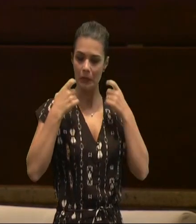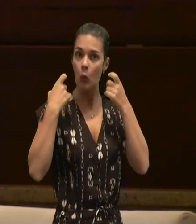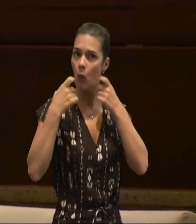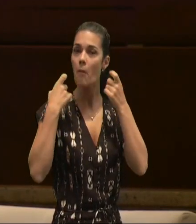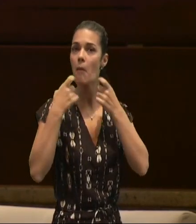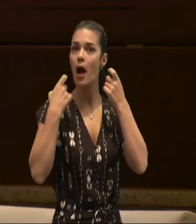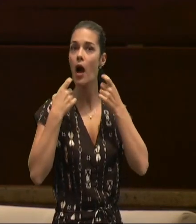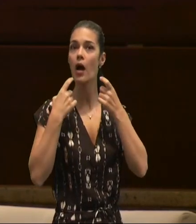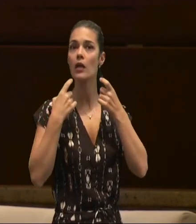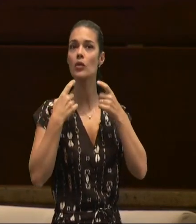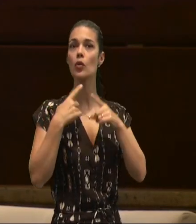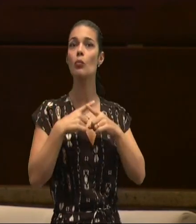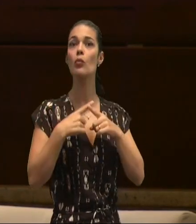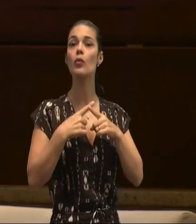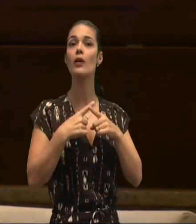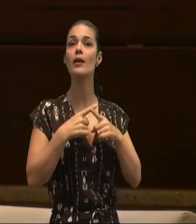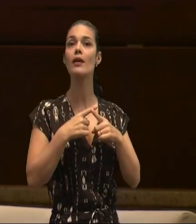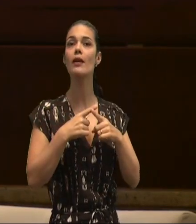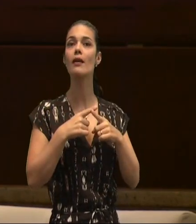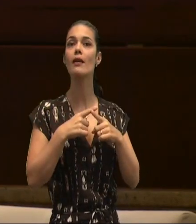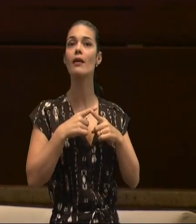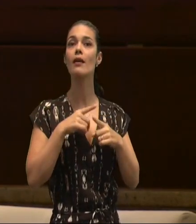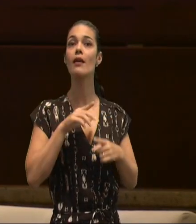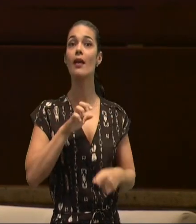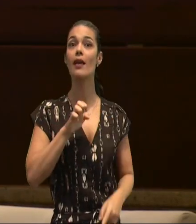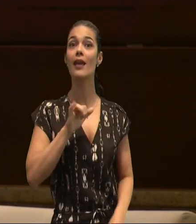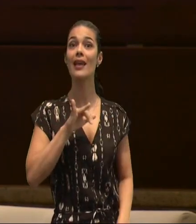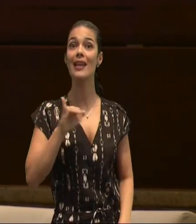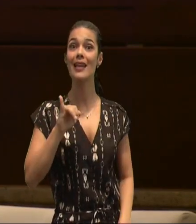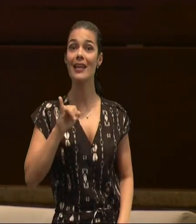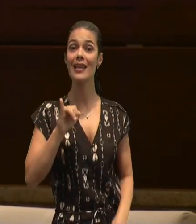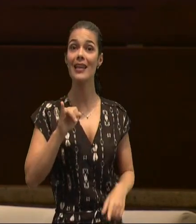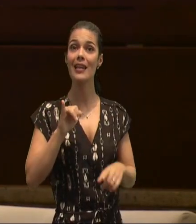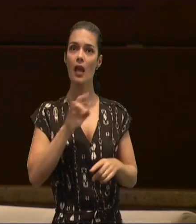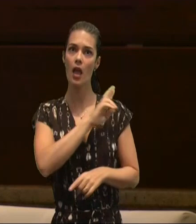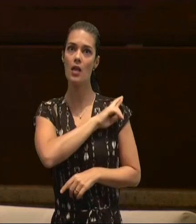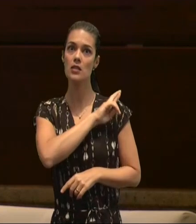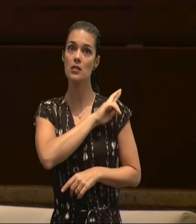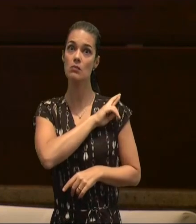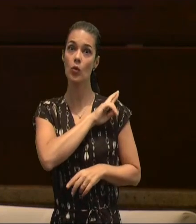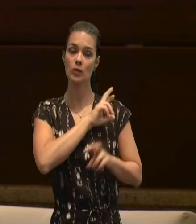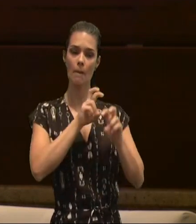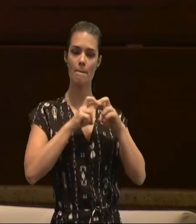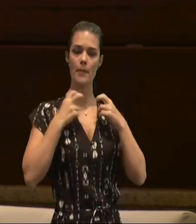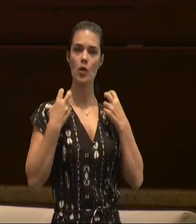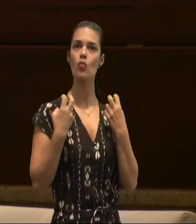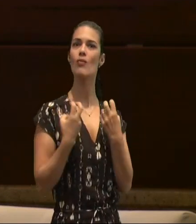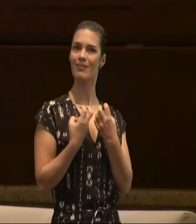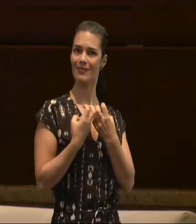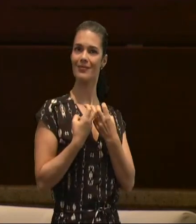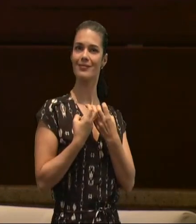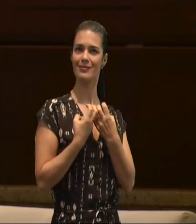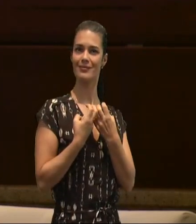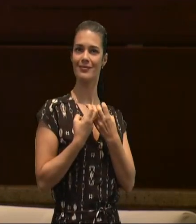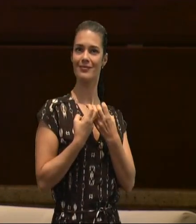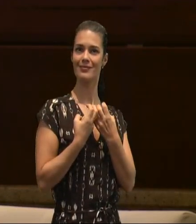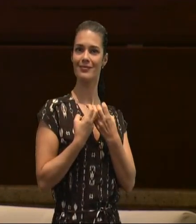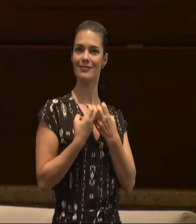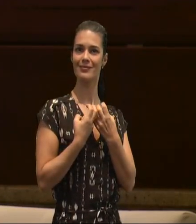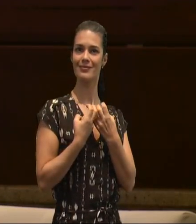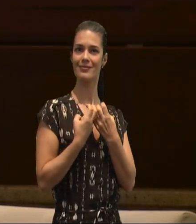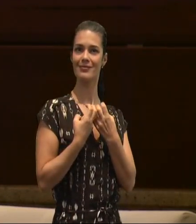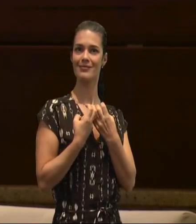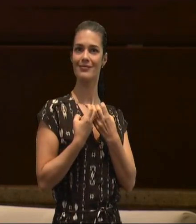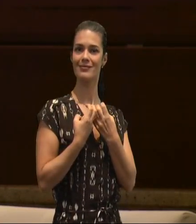responsável pela ministração cultica. E parece que no diálogo com este rapaz, que é o portador desta